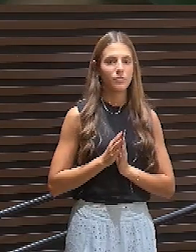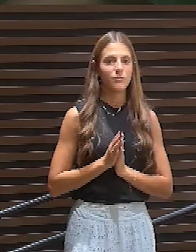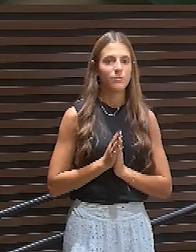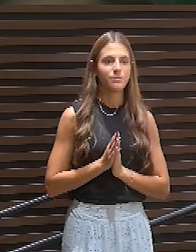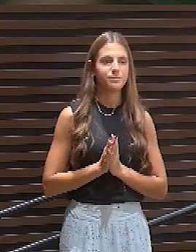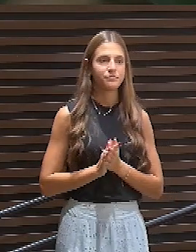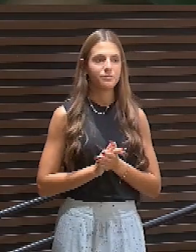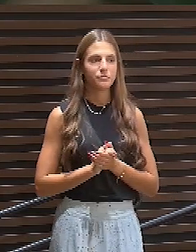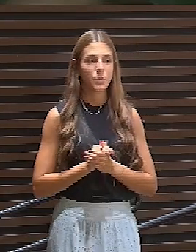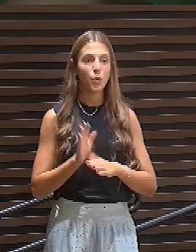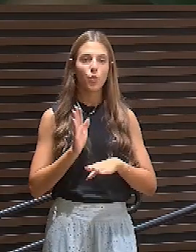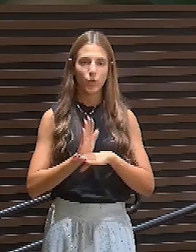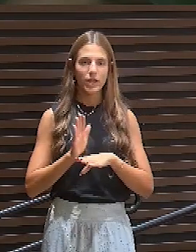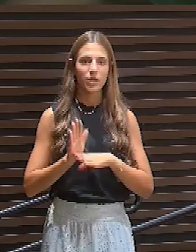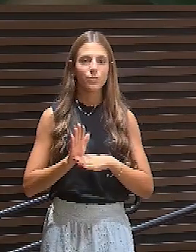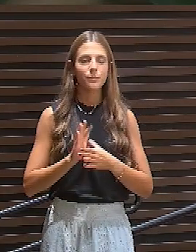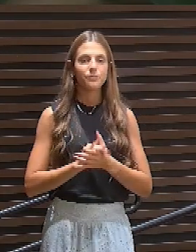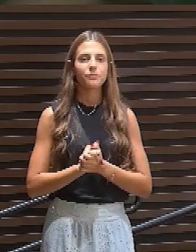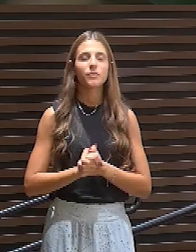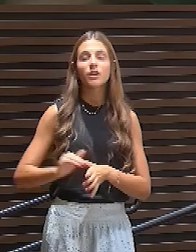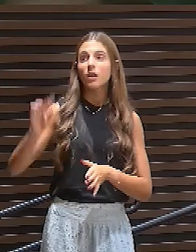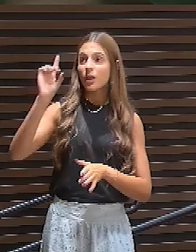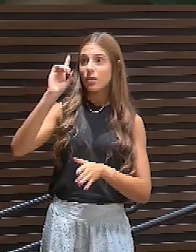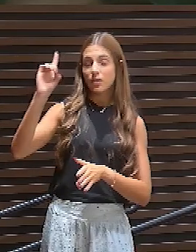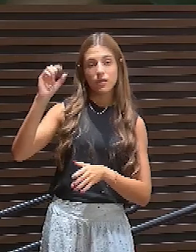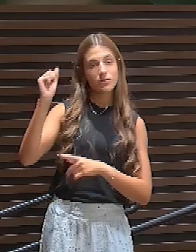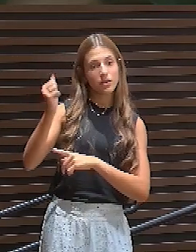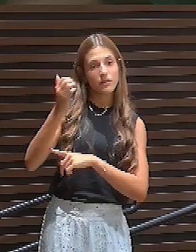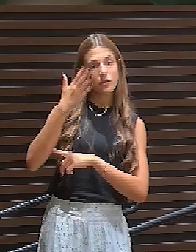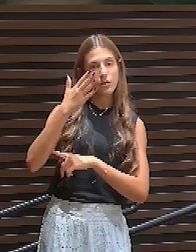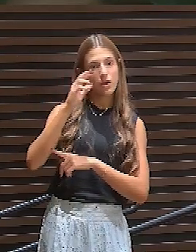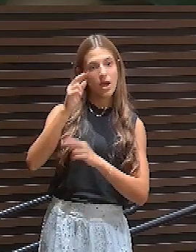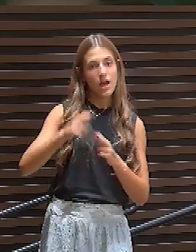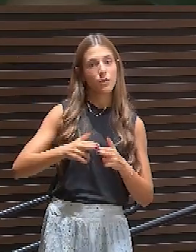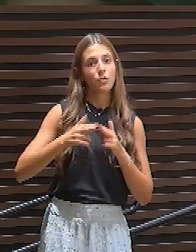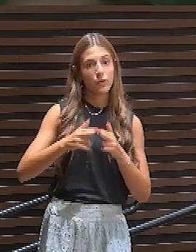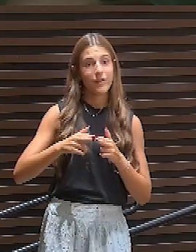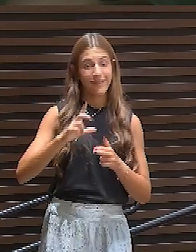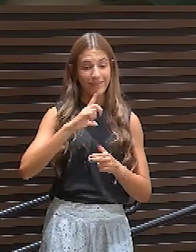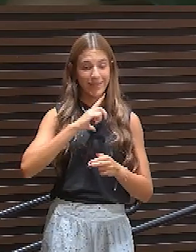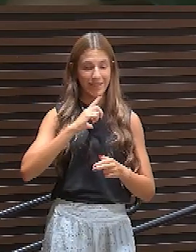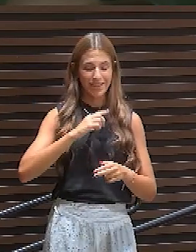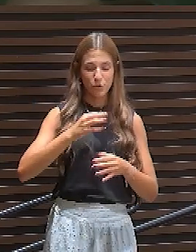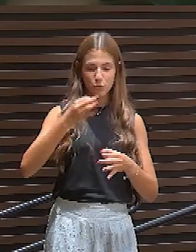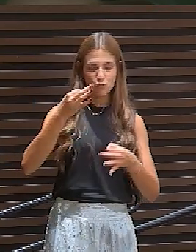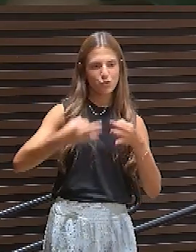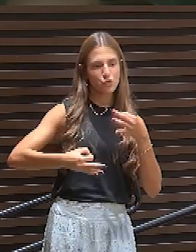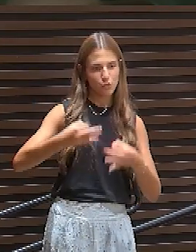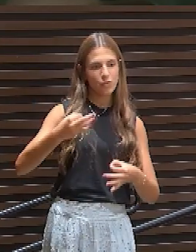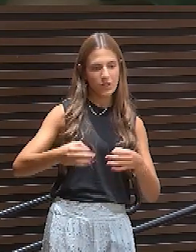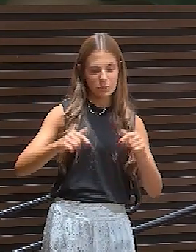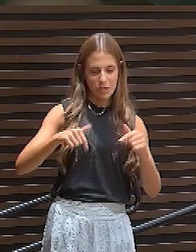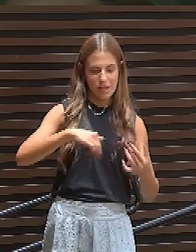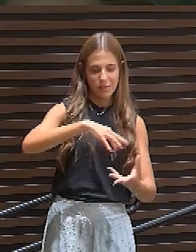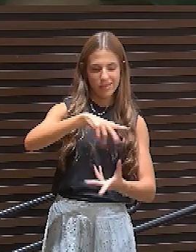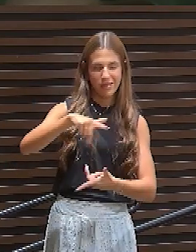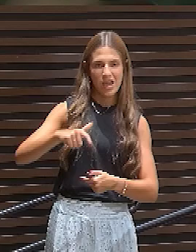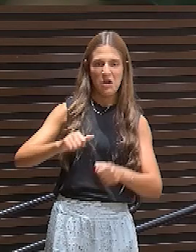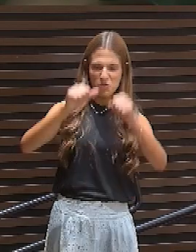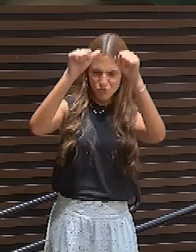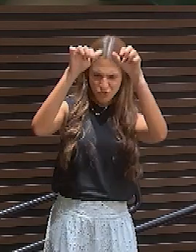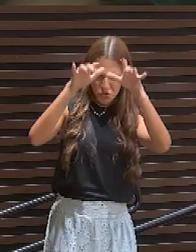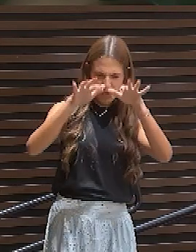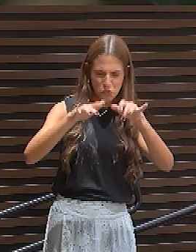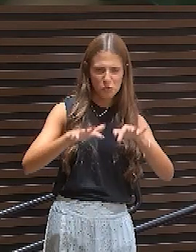Deus revelou a Noé que um juízo viria sobre a terra, algo sem precedente, um dilúvio que cobriria